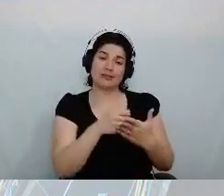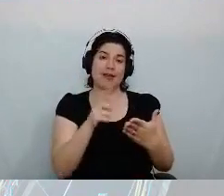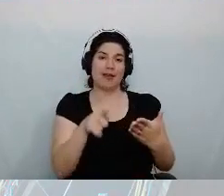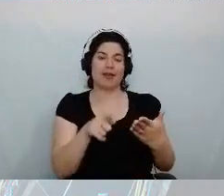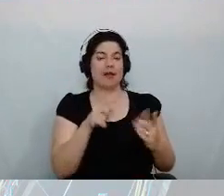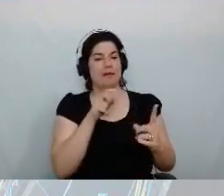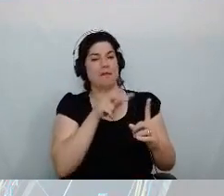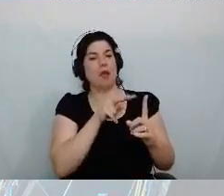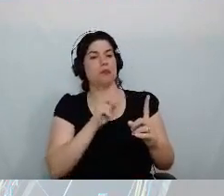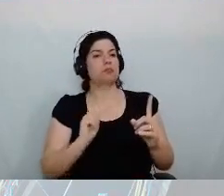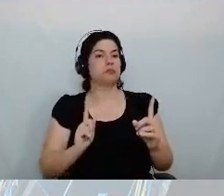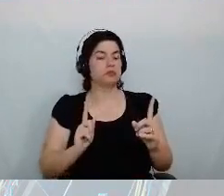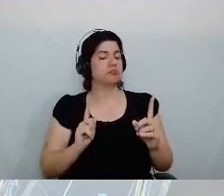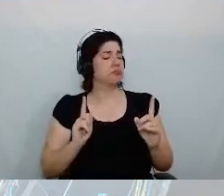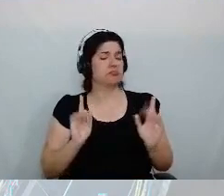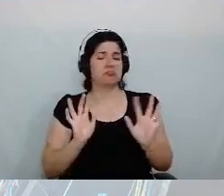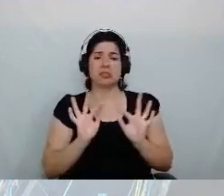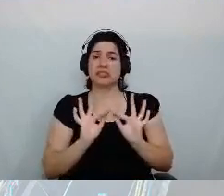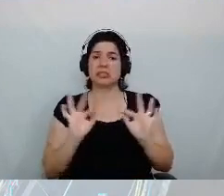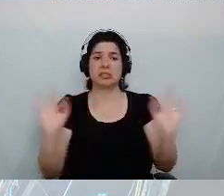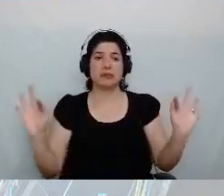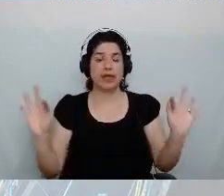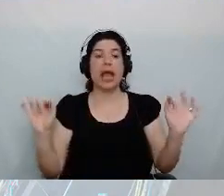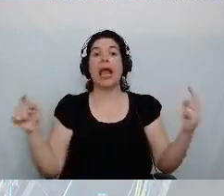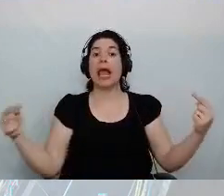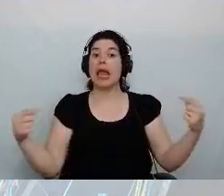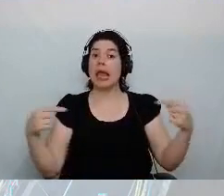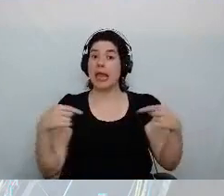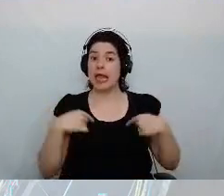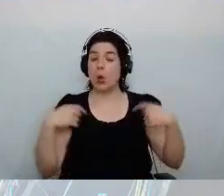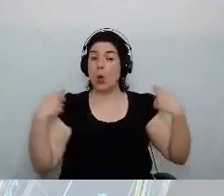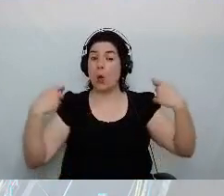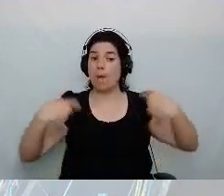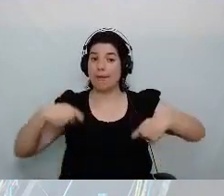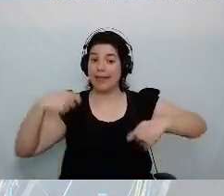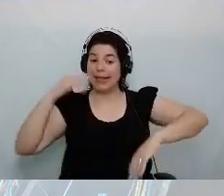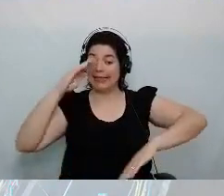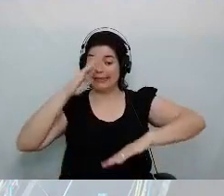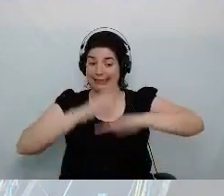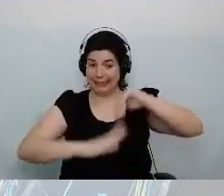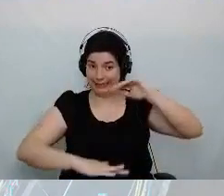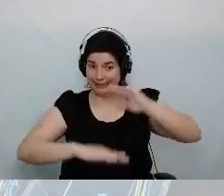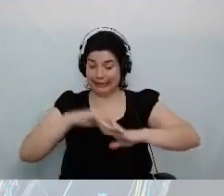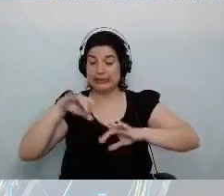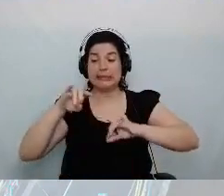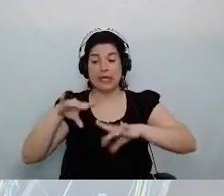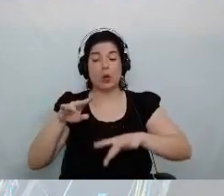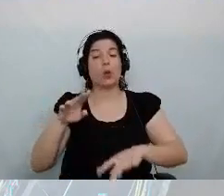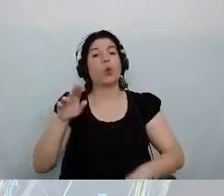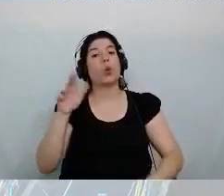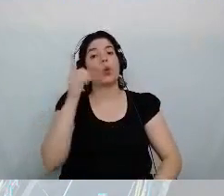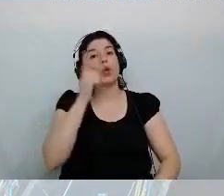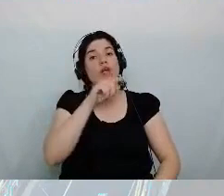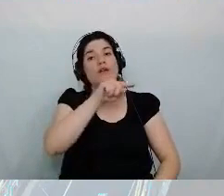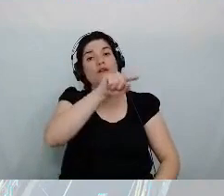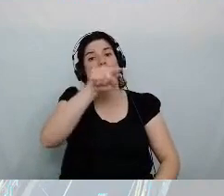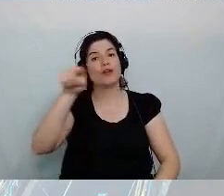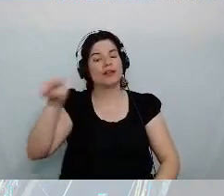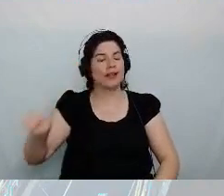assim. E aí, eu tive que usar uma técnica para fazer com que vocês voltassem e